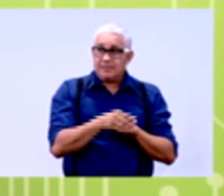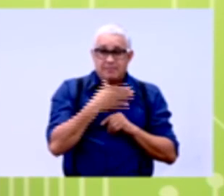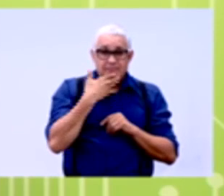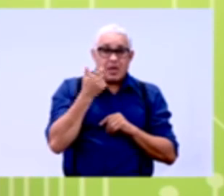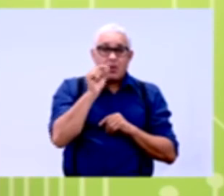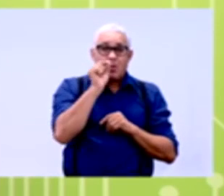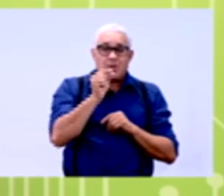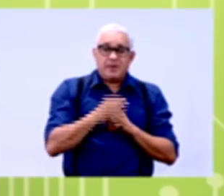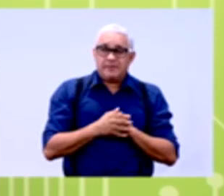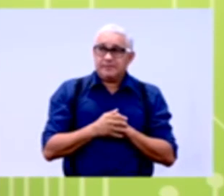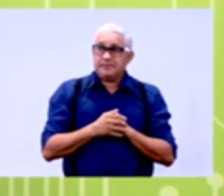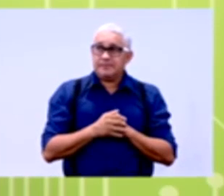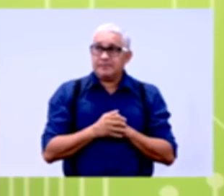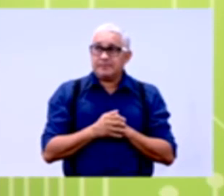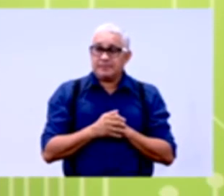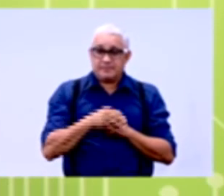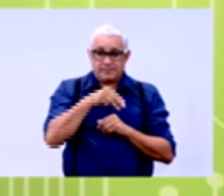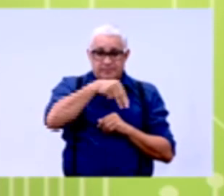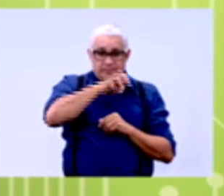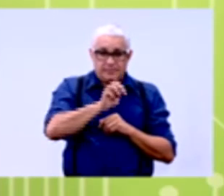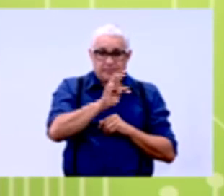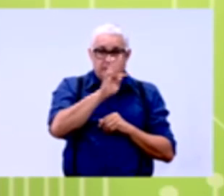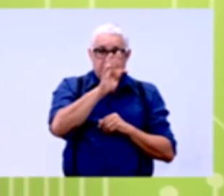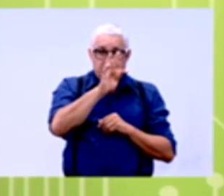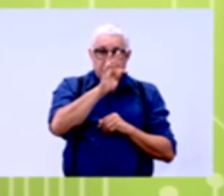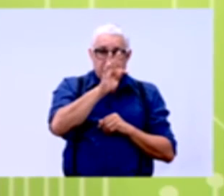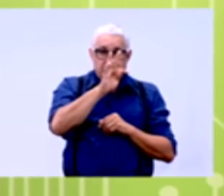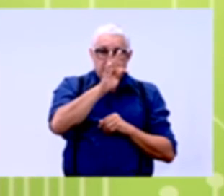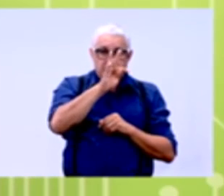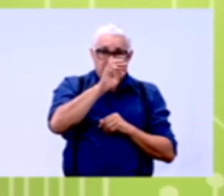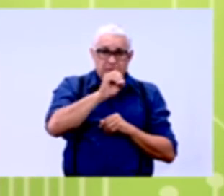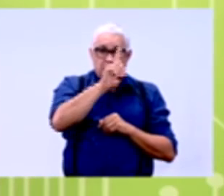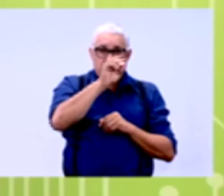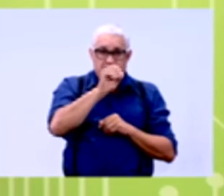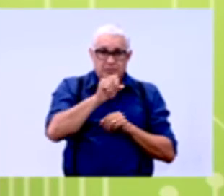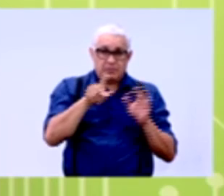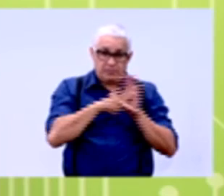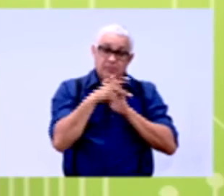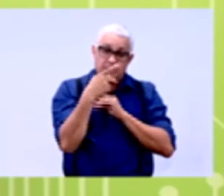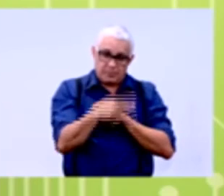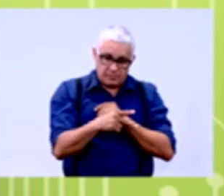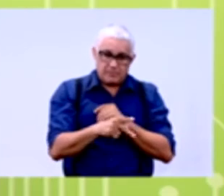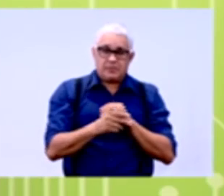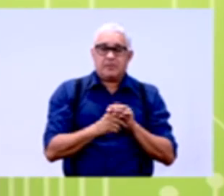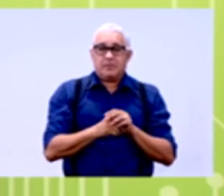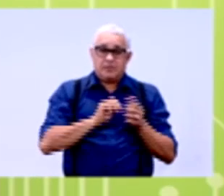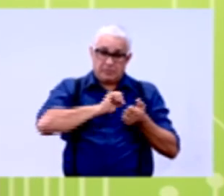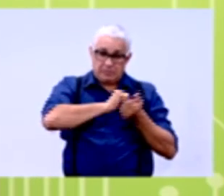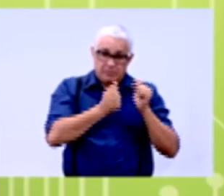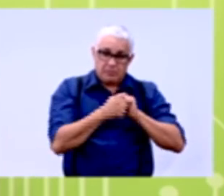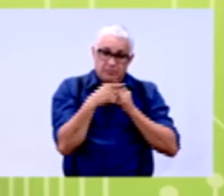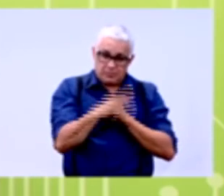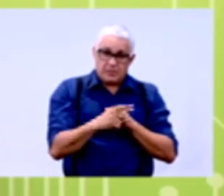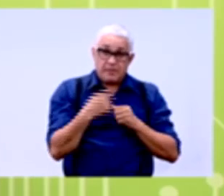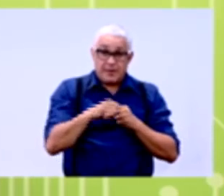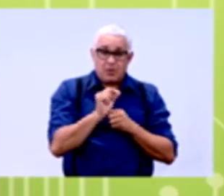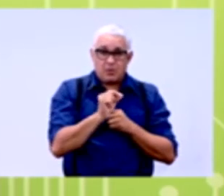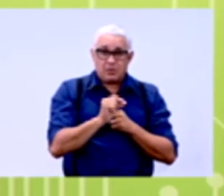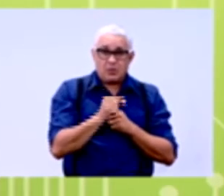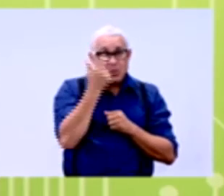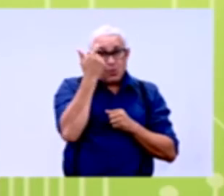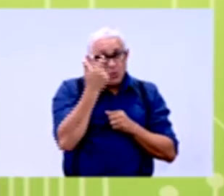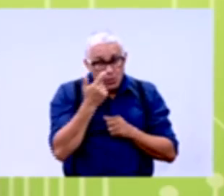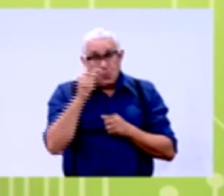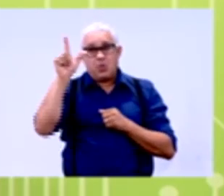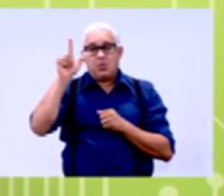estiver com métodos que não estariam bem enquadrados nela, então é necessário que outra classe